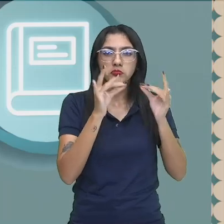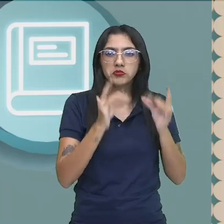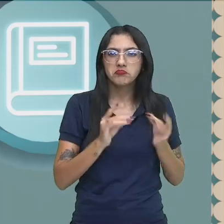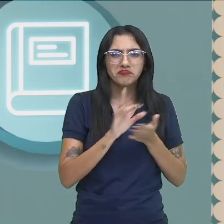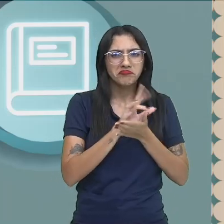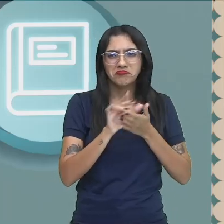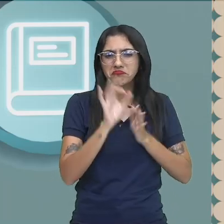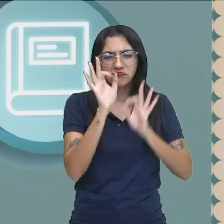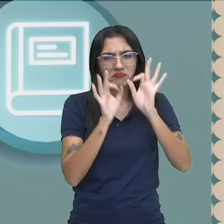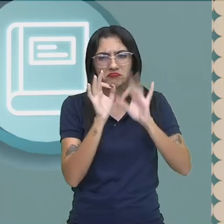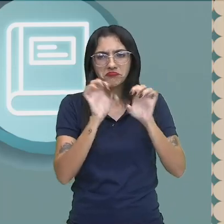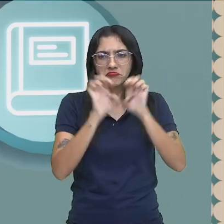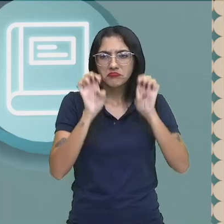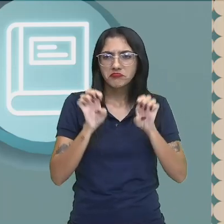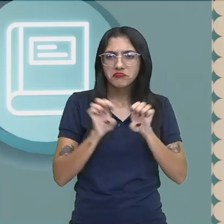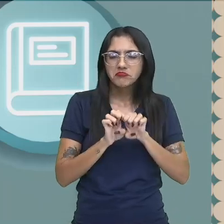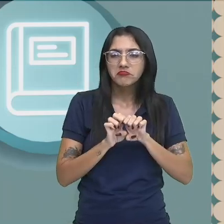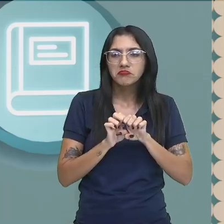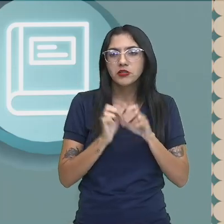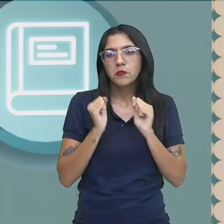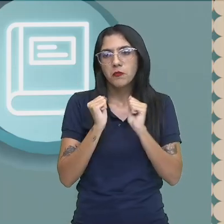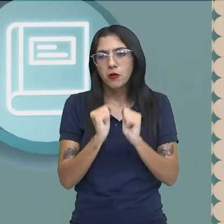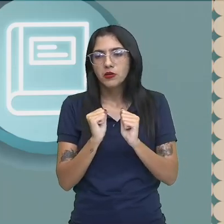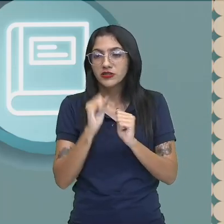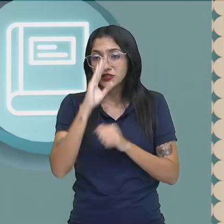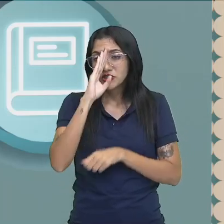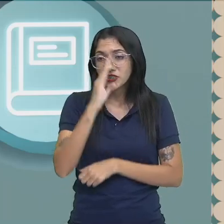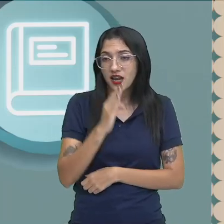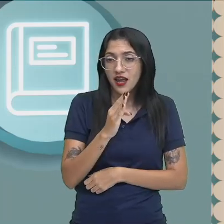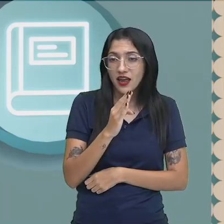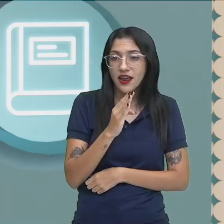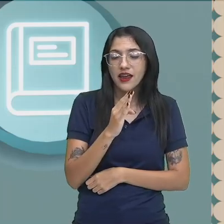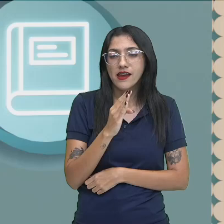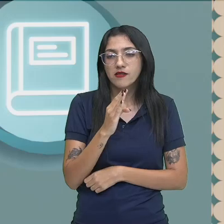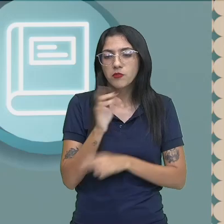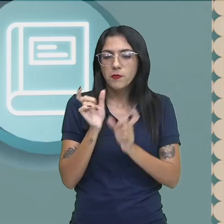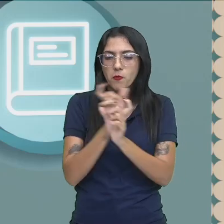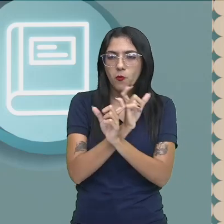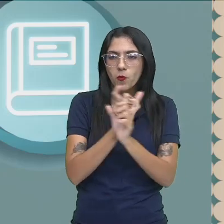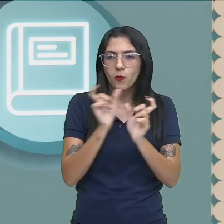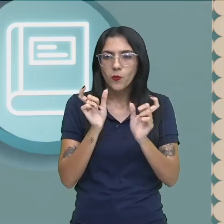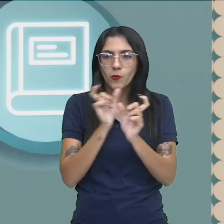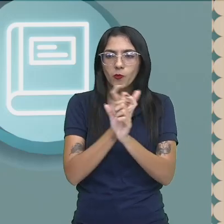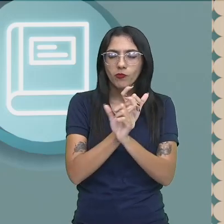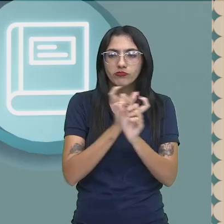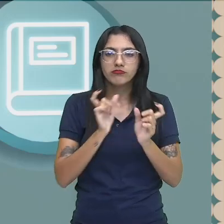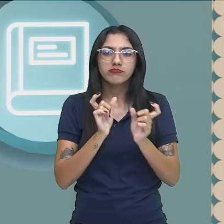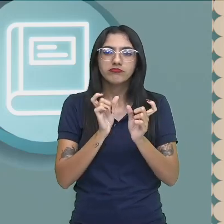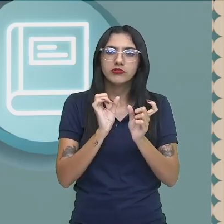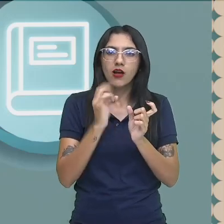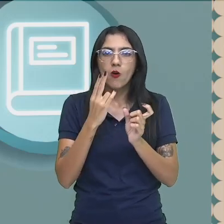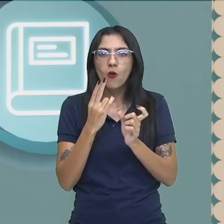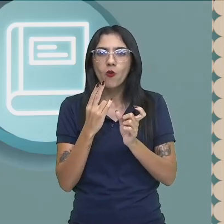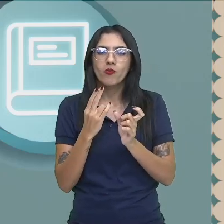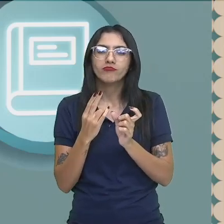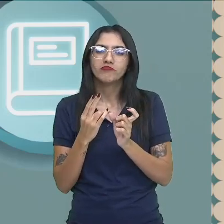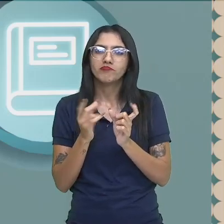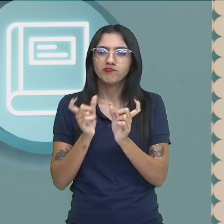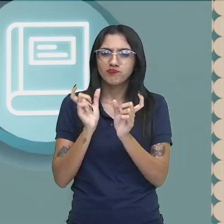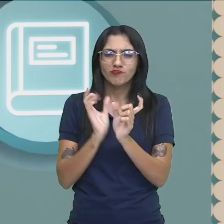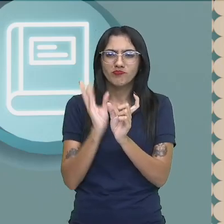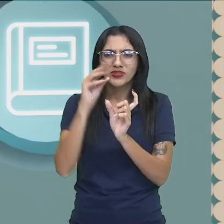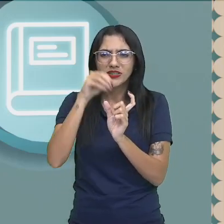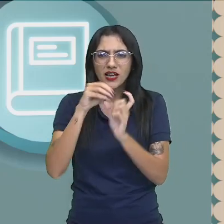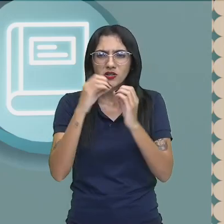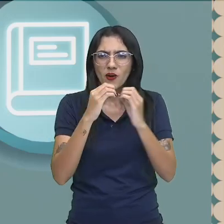diversas posições. Pode vir na ordem direta, né, principal e subordinada. A subordinada pode vir intercalada e eu